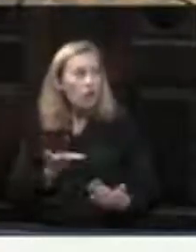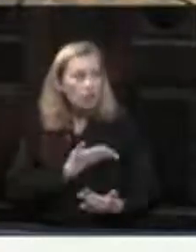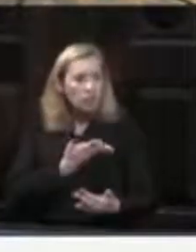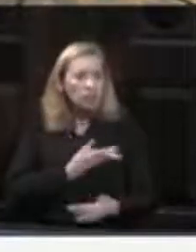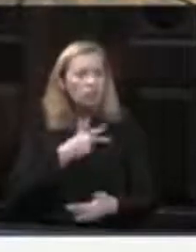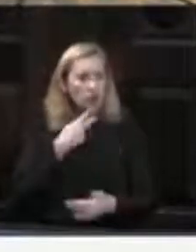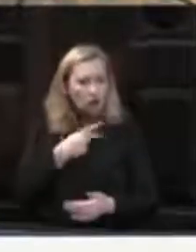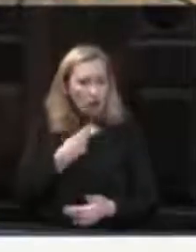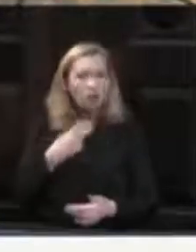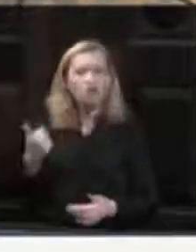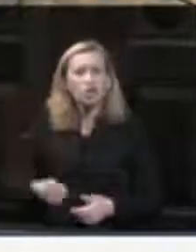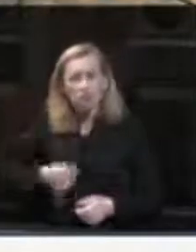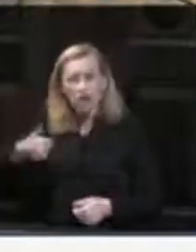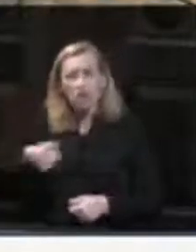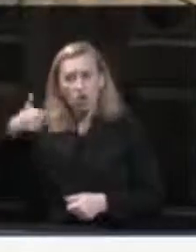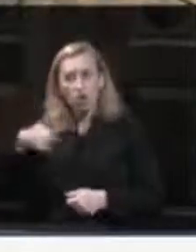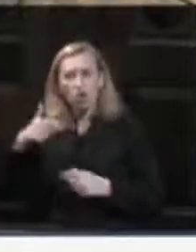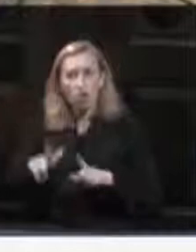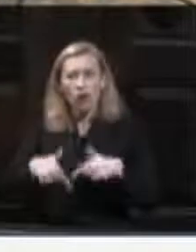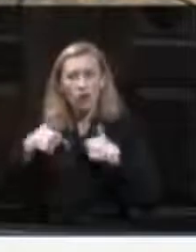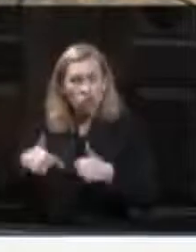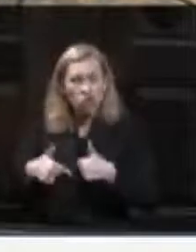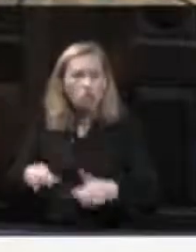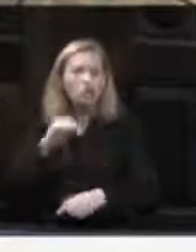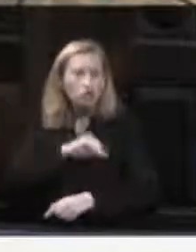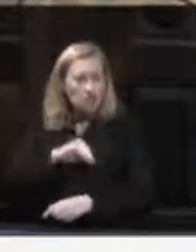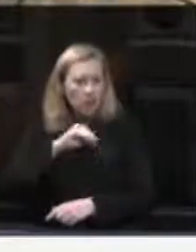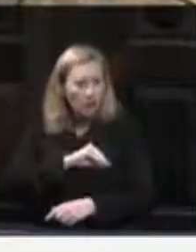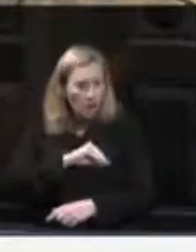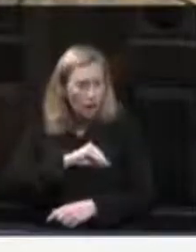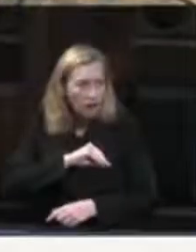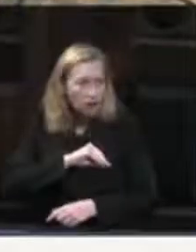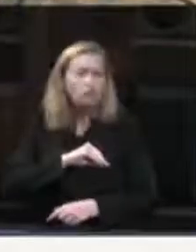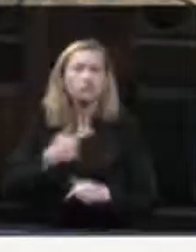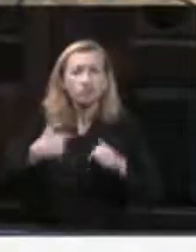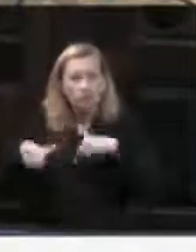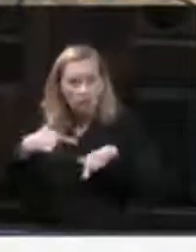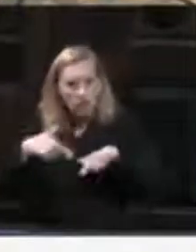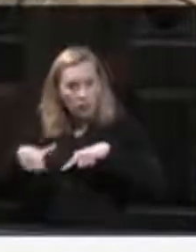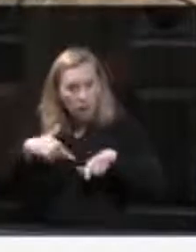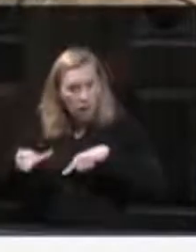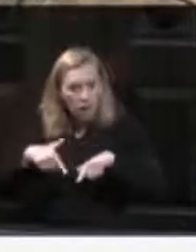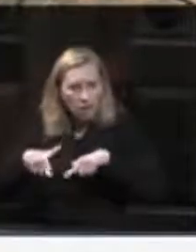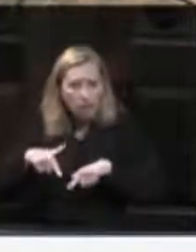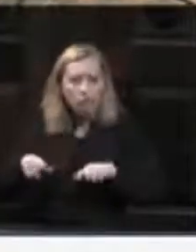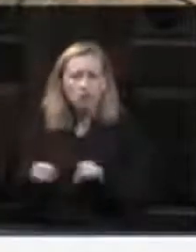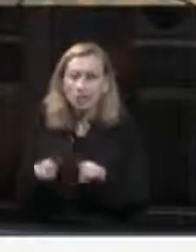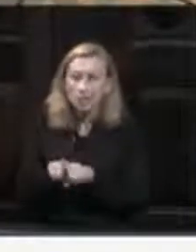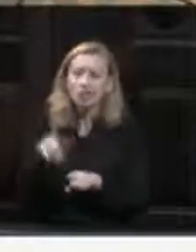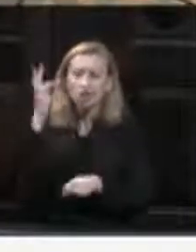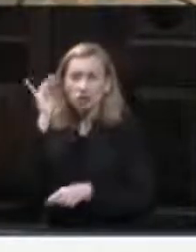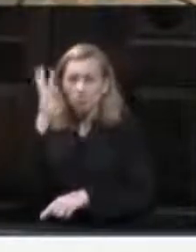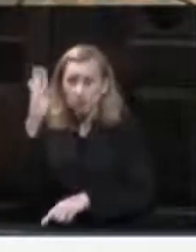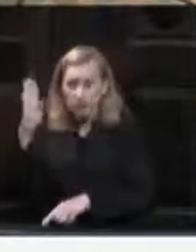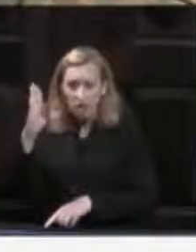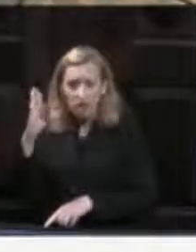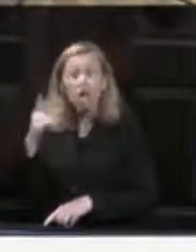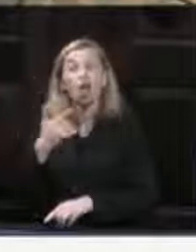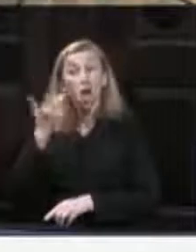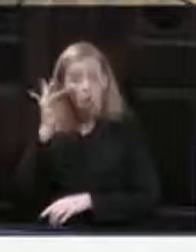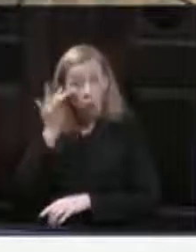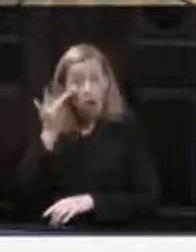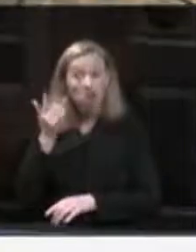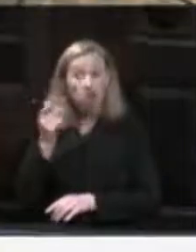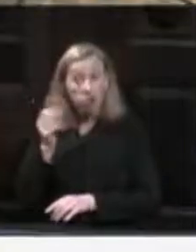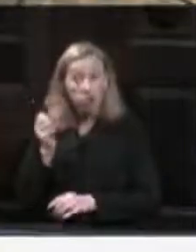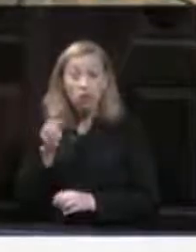que melhore as condições de salário, as condições de trabalho e as condições de segurança. Eu acho que esse deve